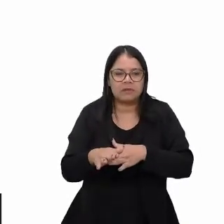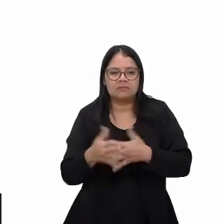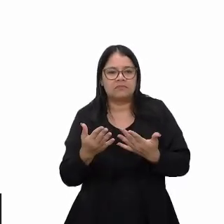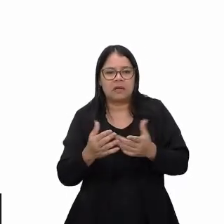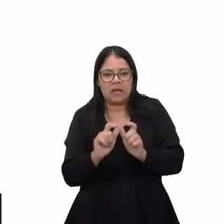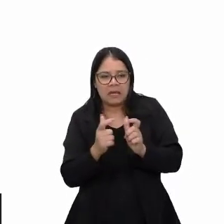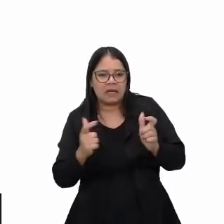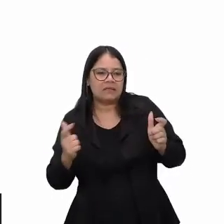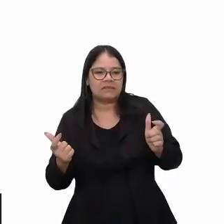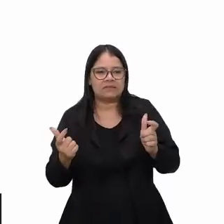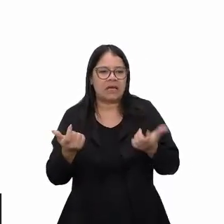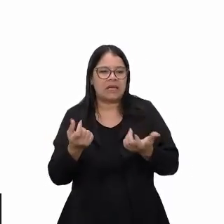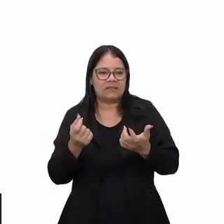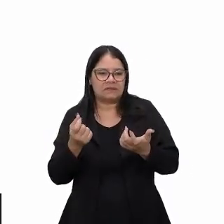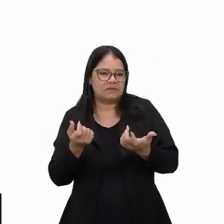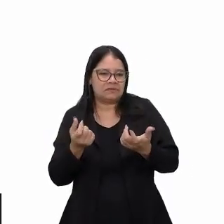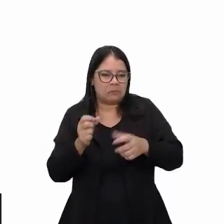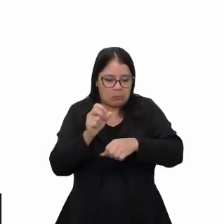e toxinas,